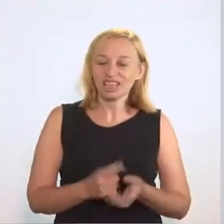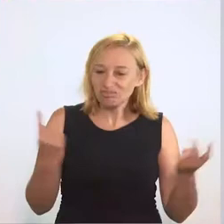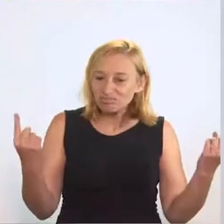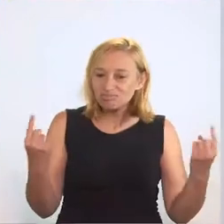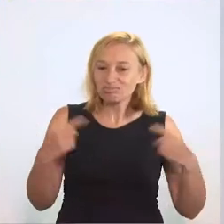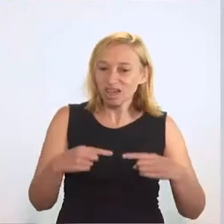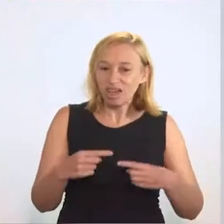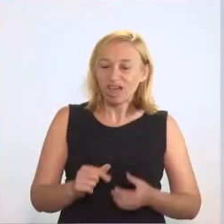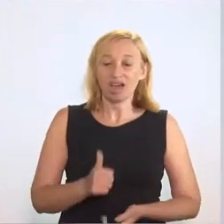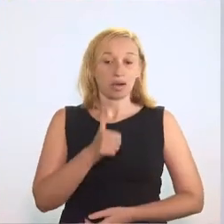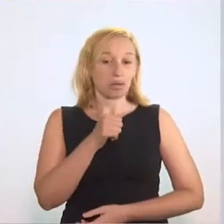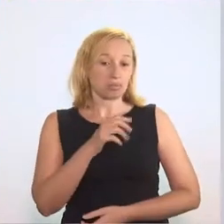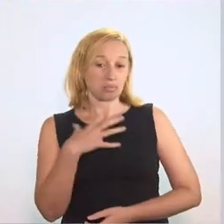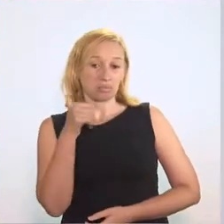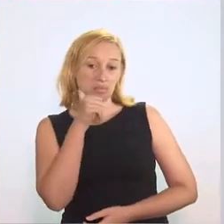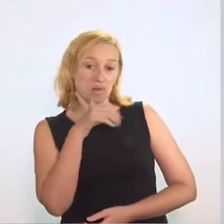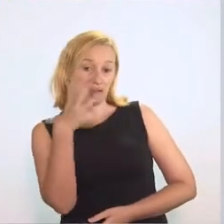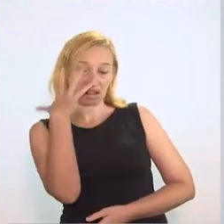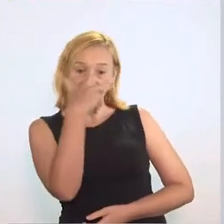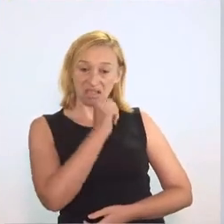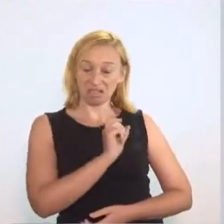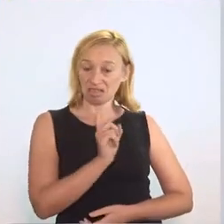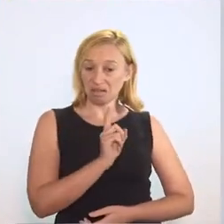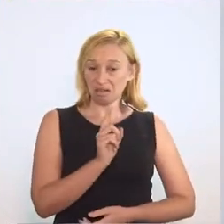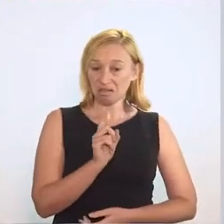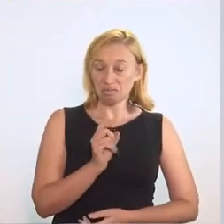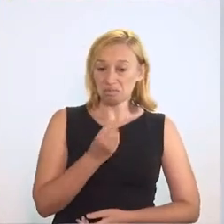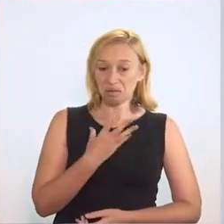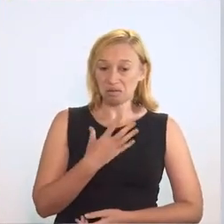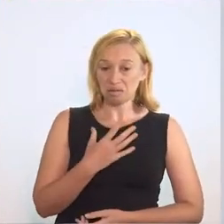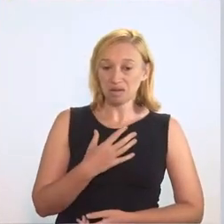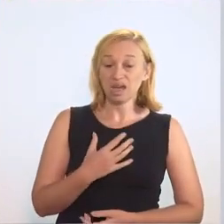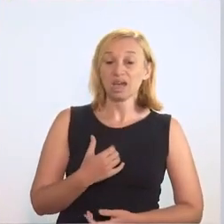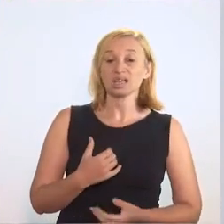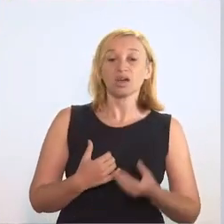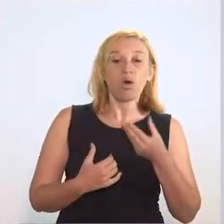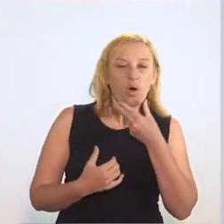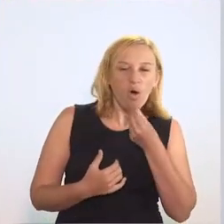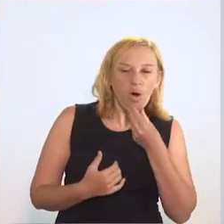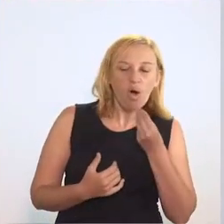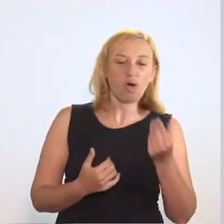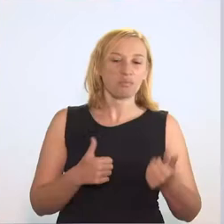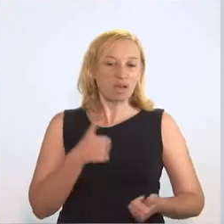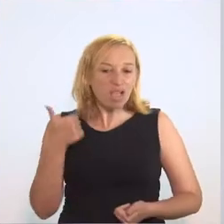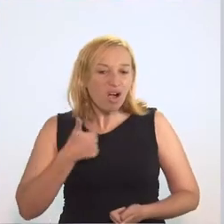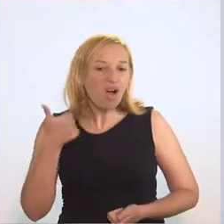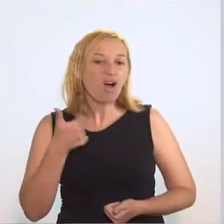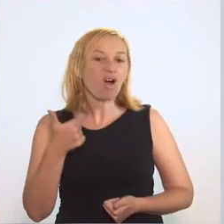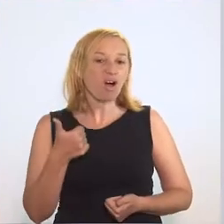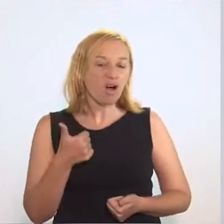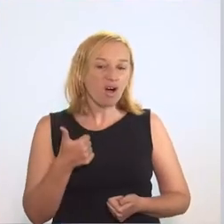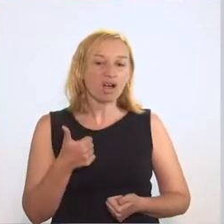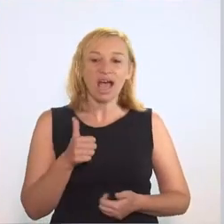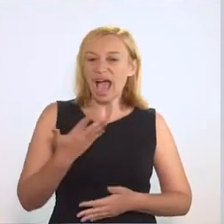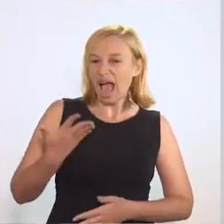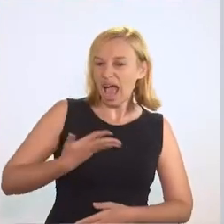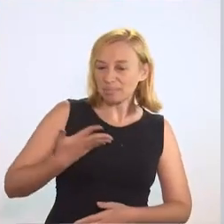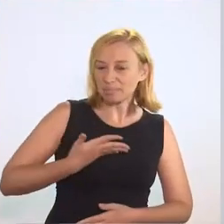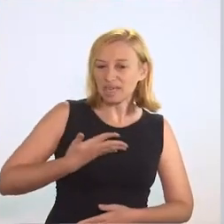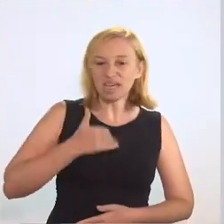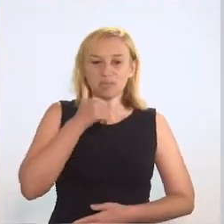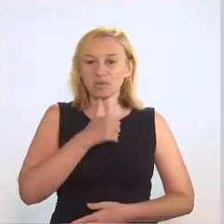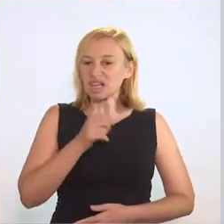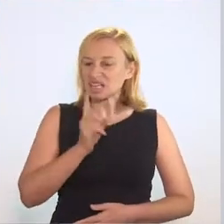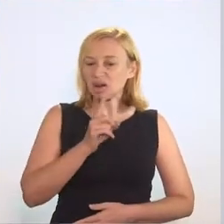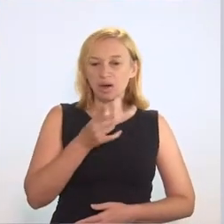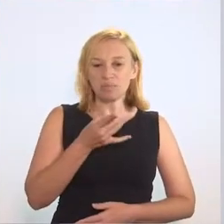da rivalidade, né? Ó, amiga mulher não é muito legal, não. Bom é amigo homem. Amigo homem é que é bacana, que é leal. Tem até